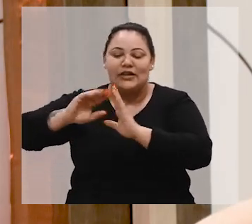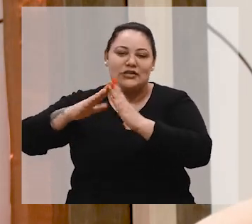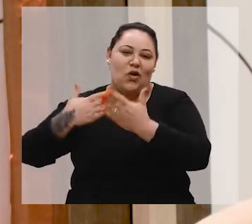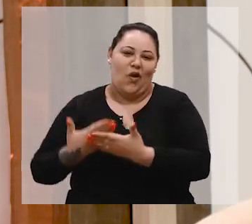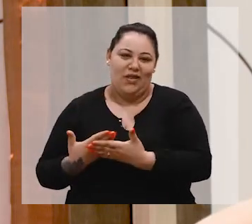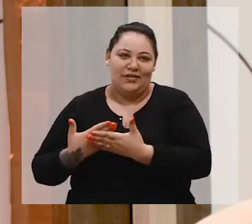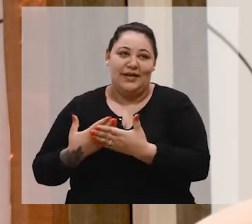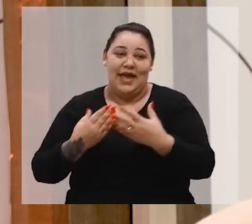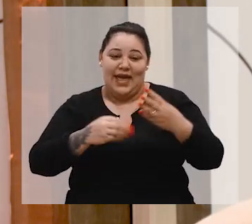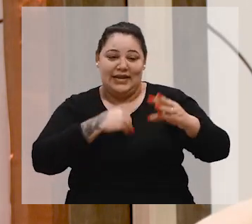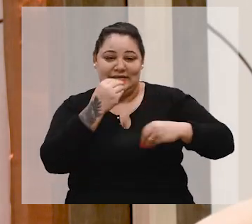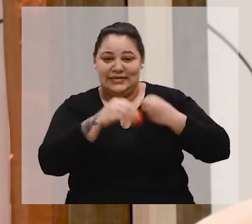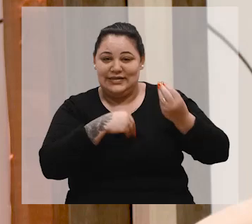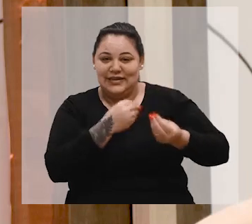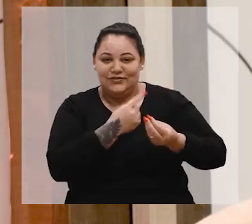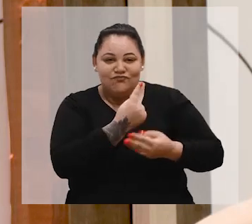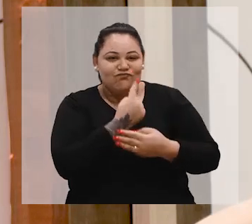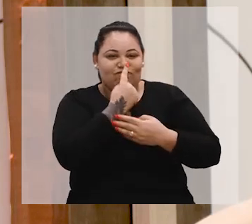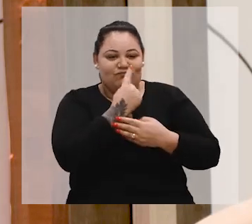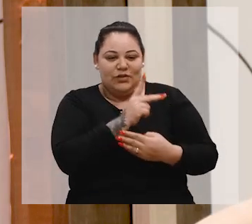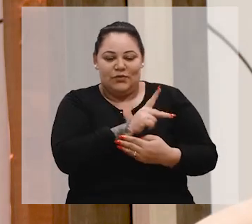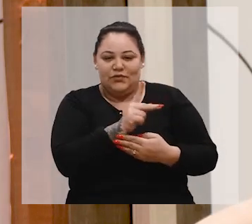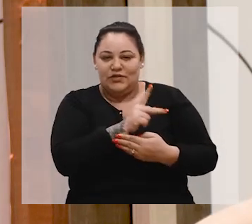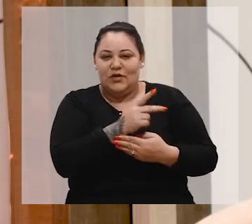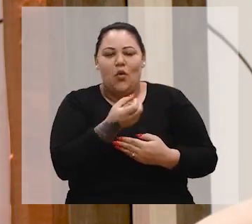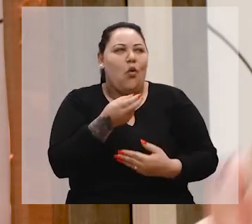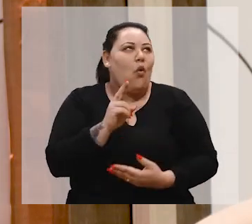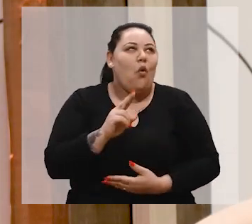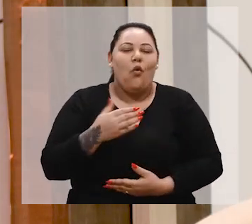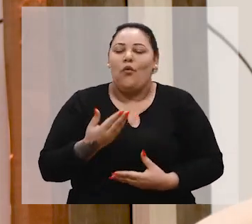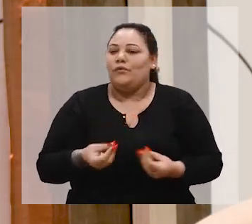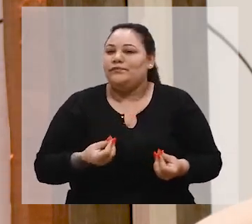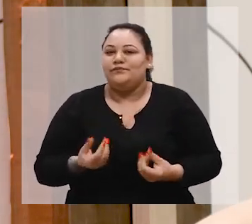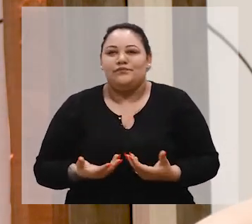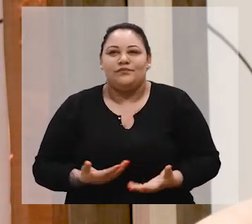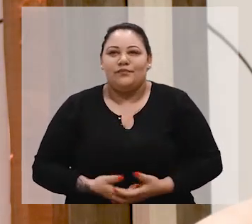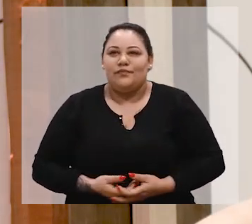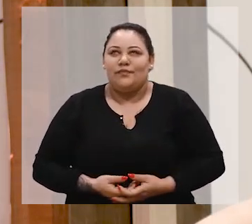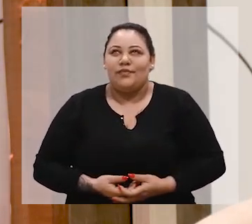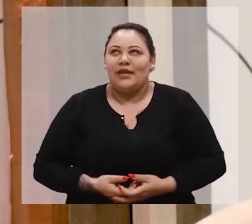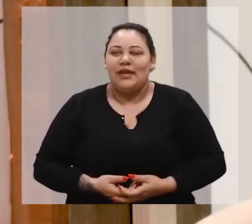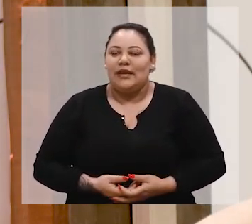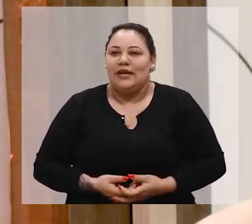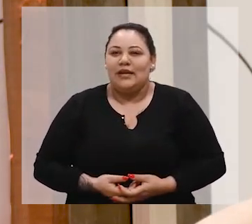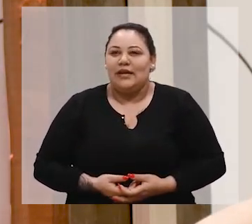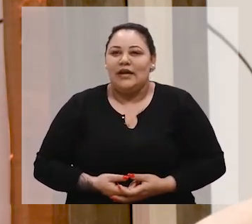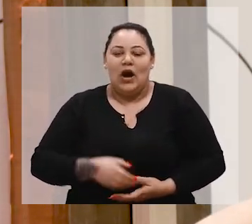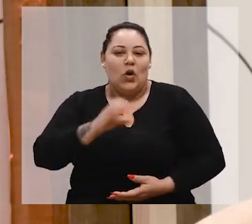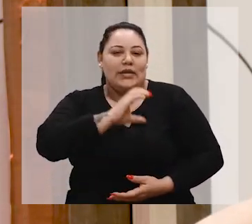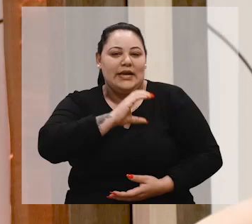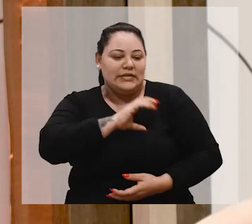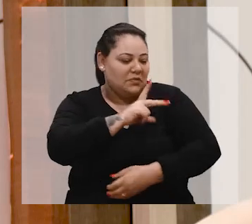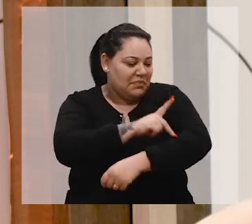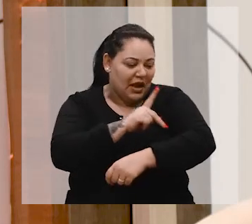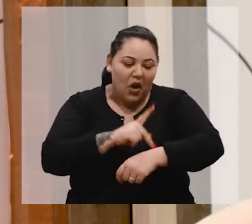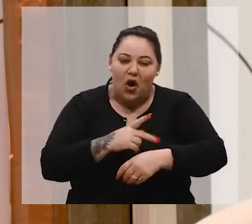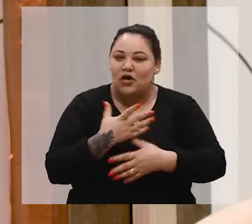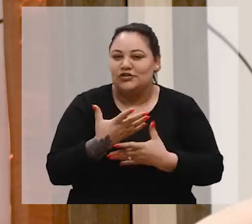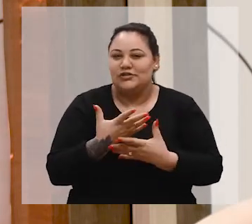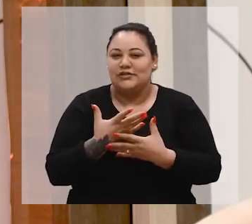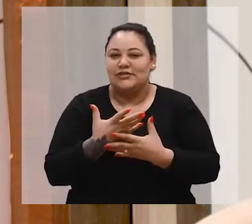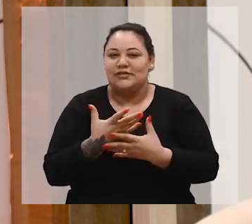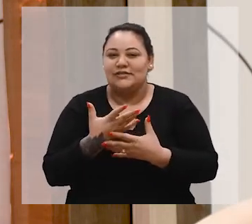se sente vinculada àquela professora, ou nem sempre a professora, pode ser alguém da